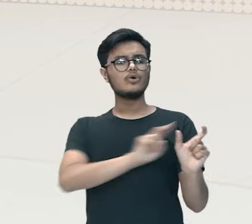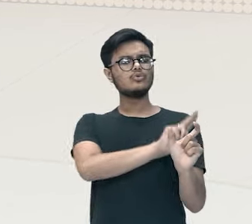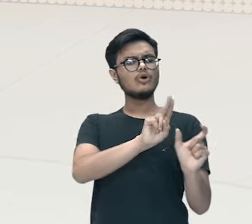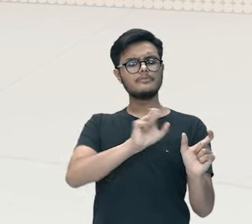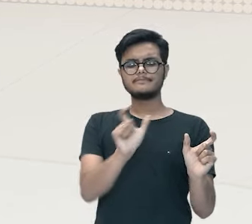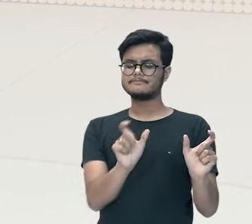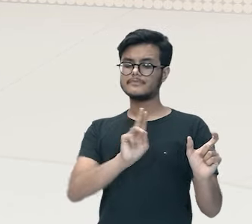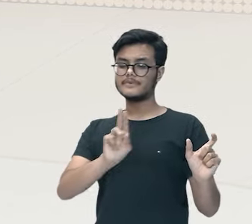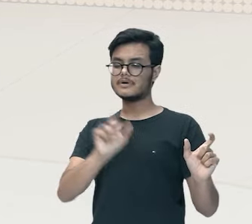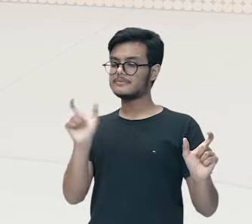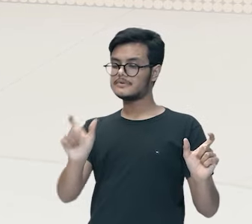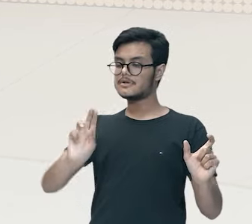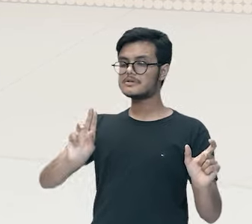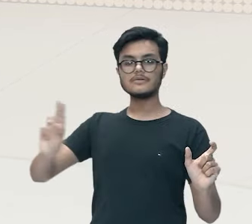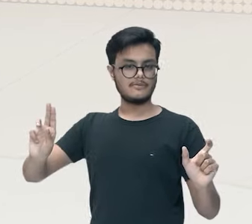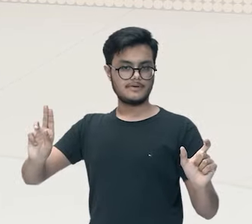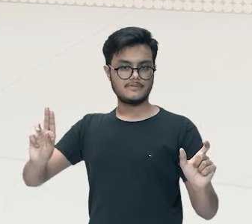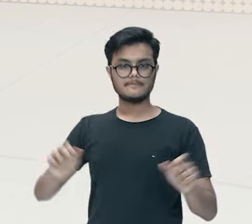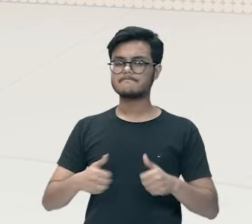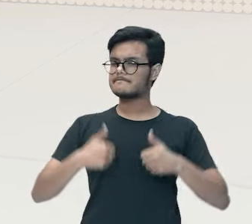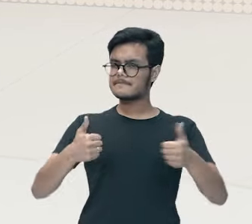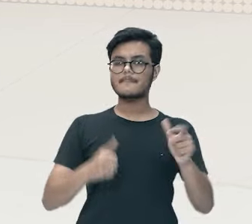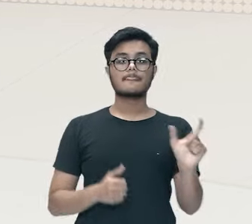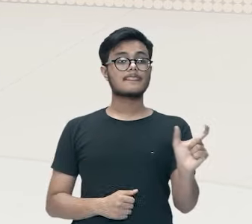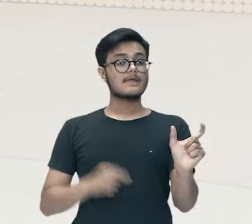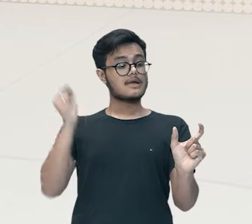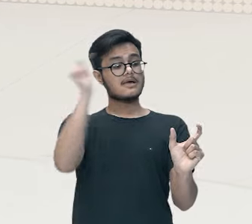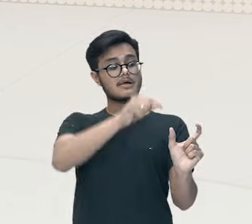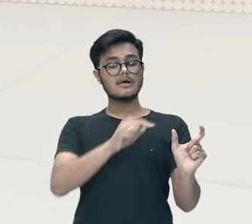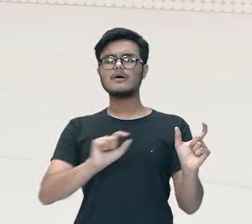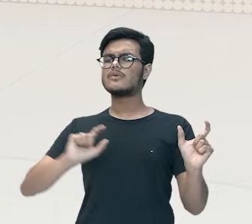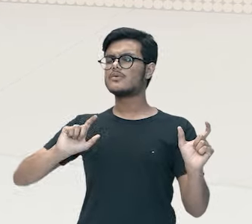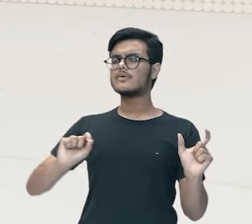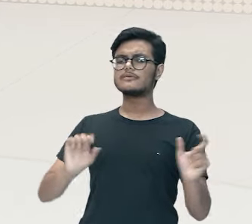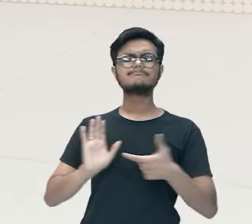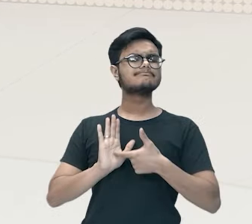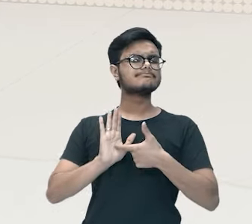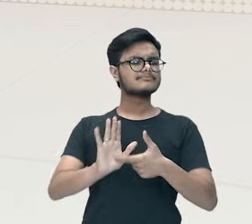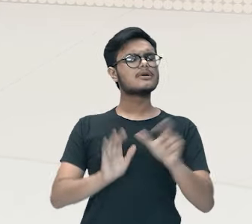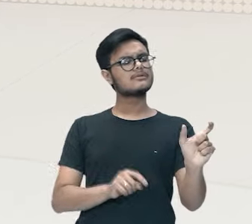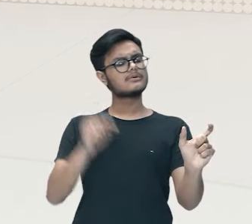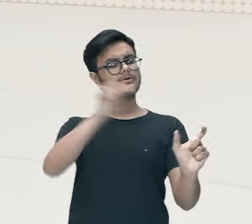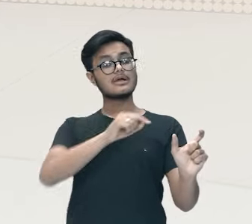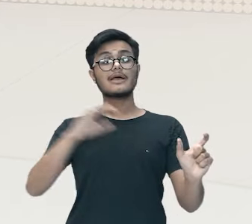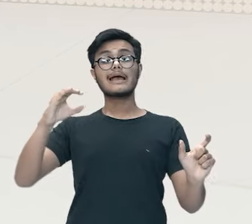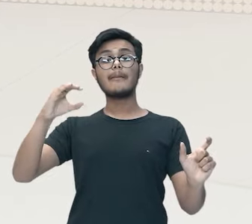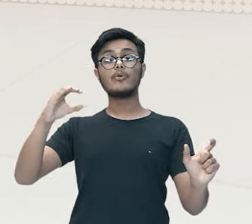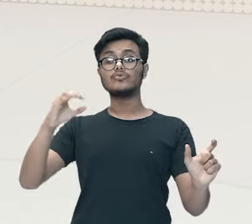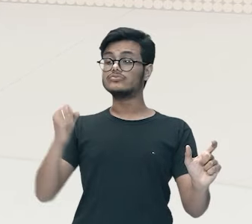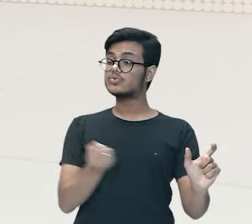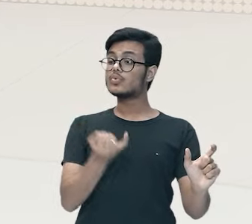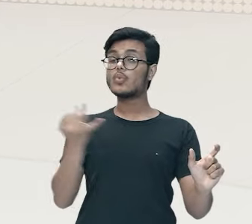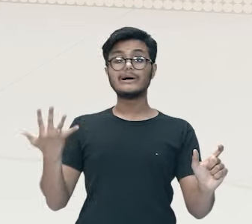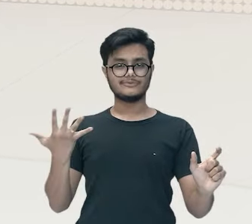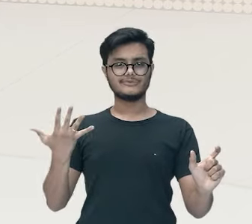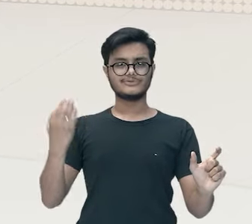né? Então, o que é o prefixo? O prefixo da cadeia, ele indica quantos carbonos aquela cadeia possui,